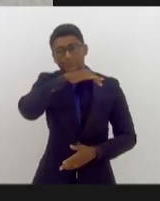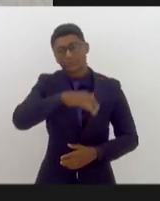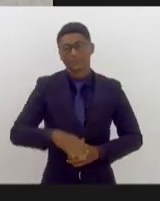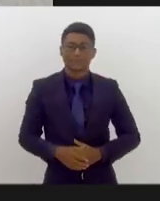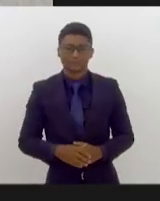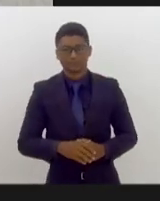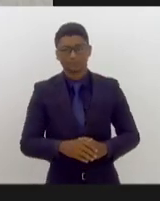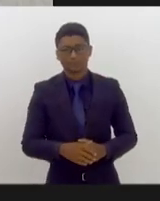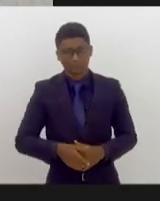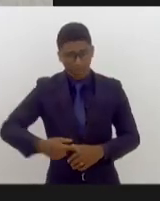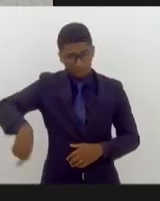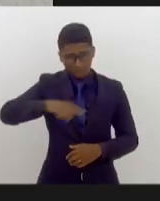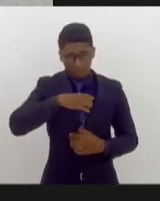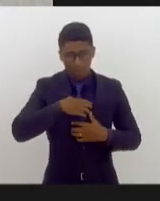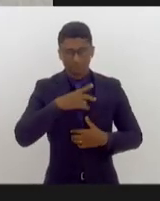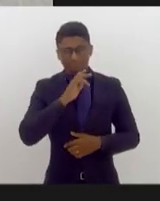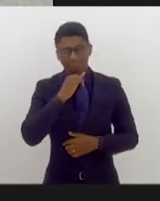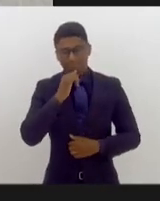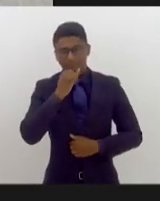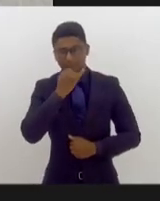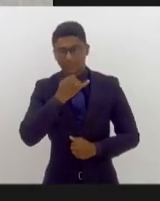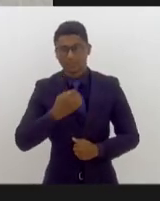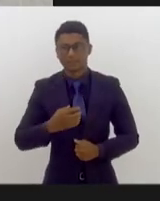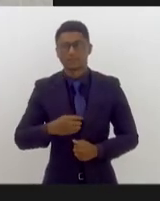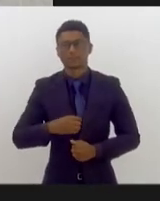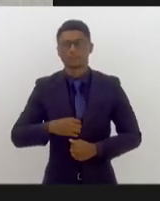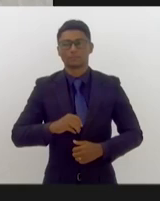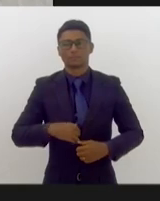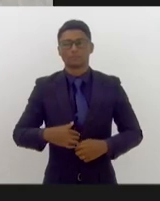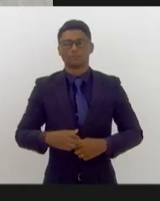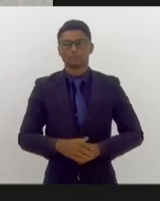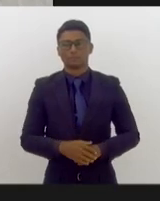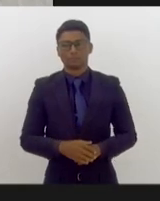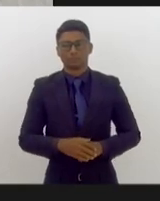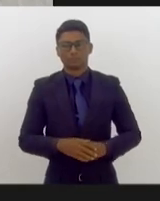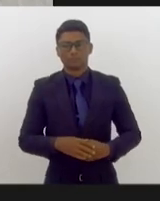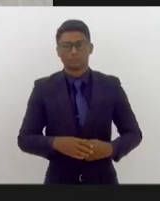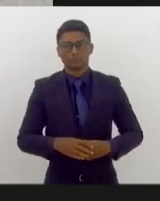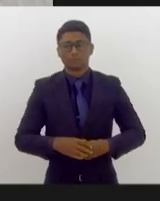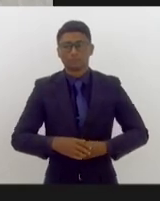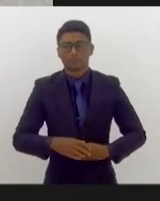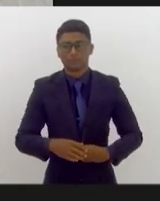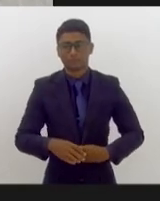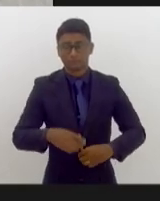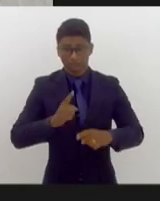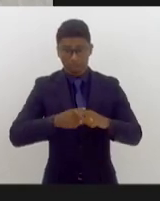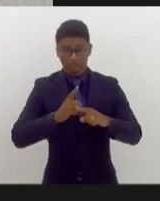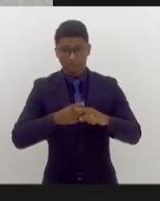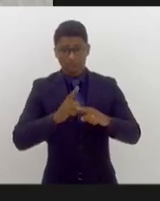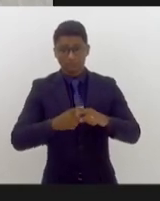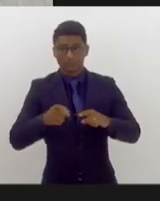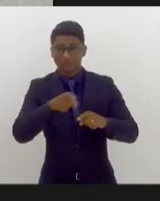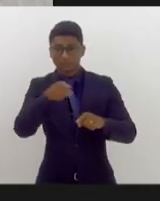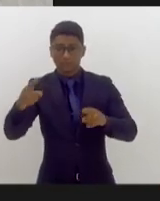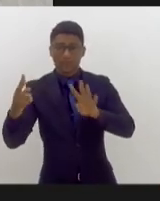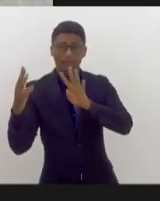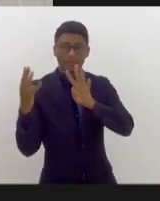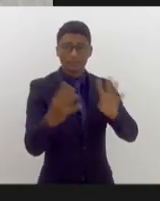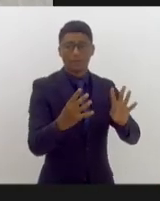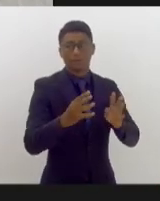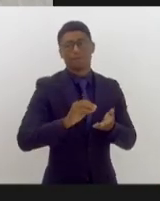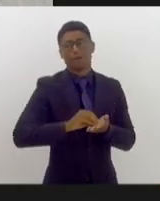bastante tristeza, né? Com a falta dessa atenção, e parabenizar